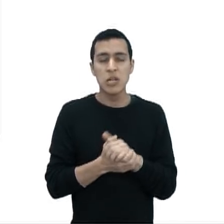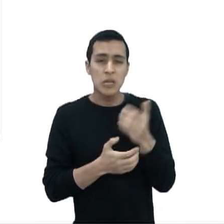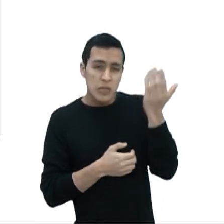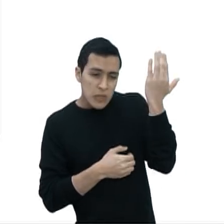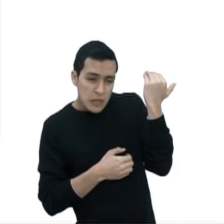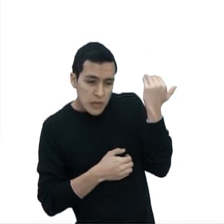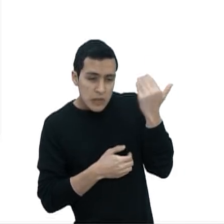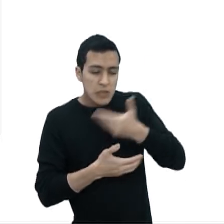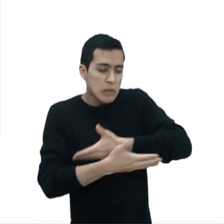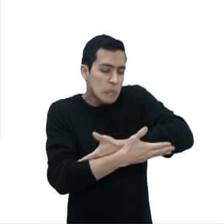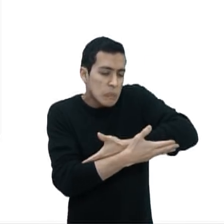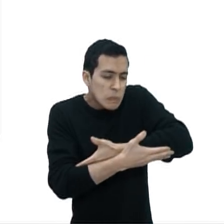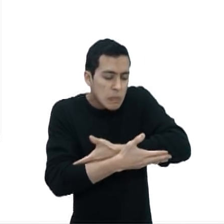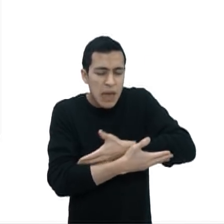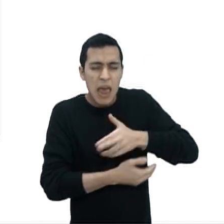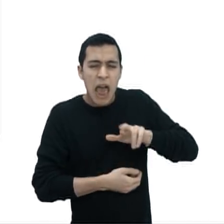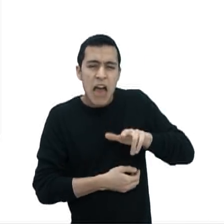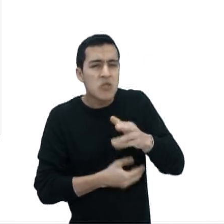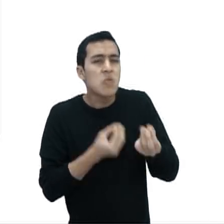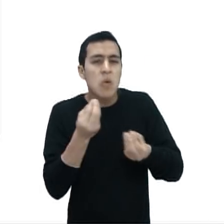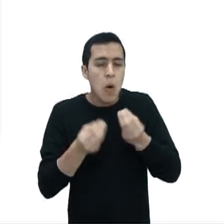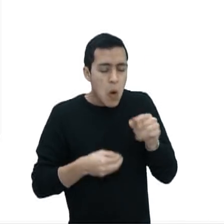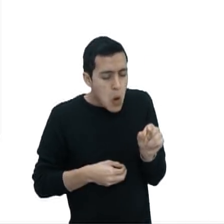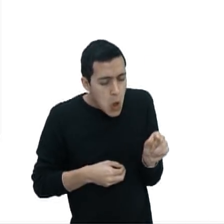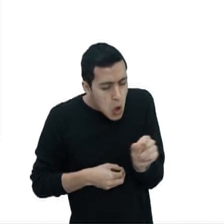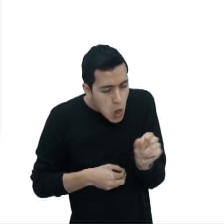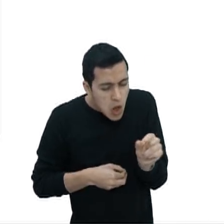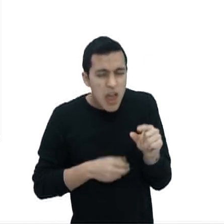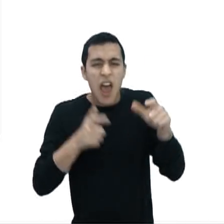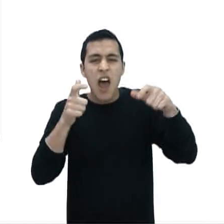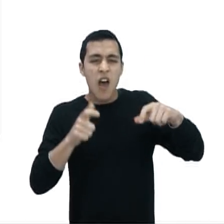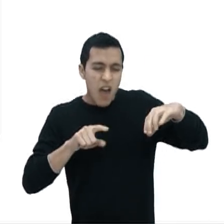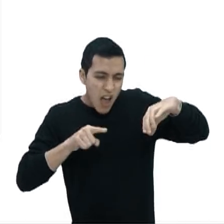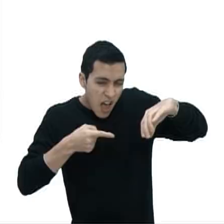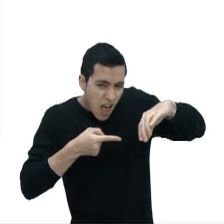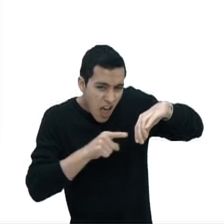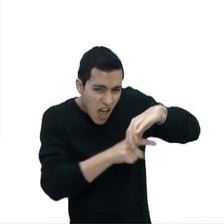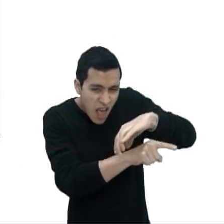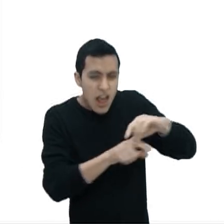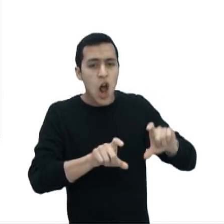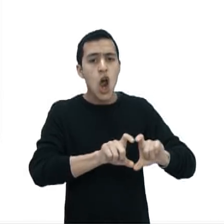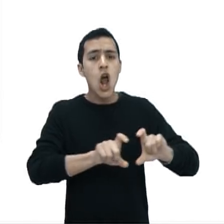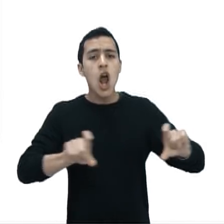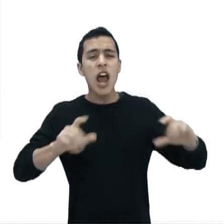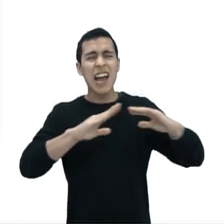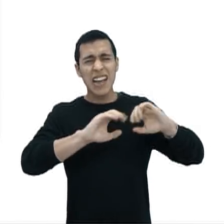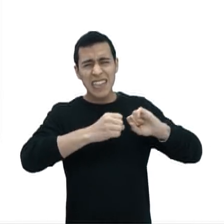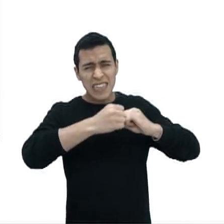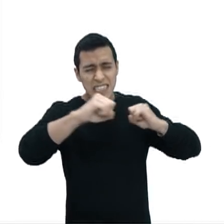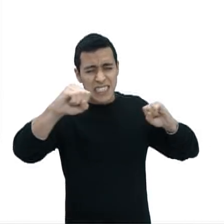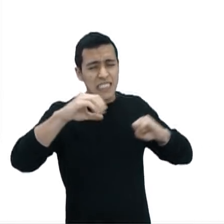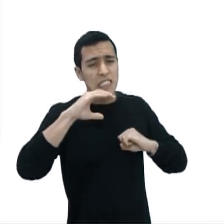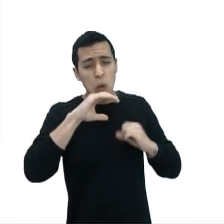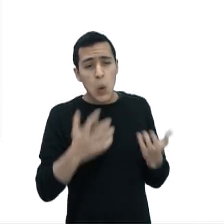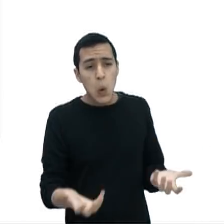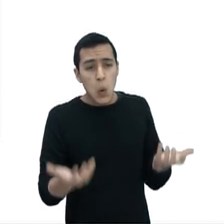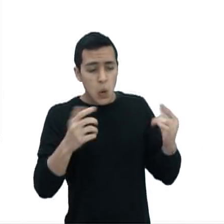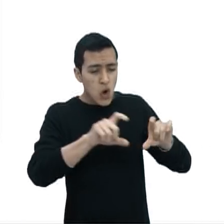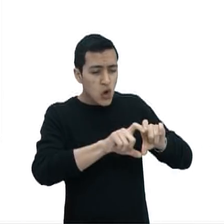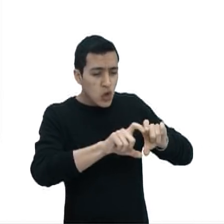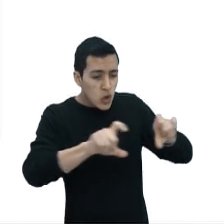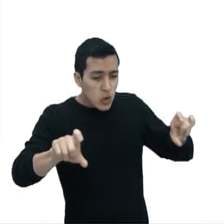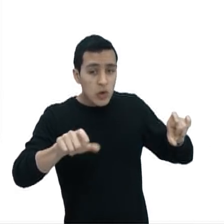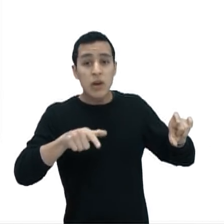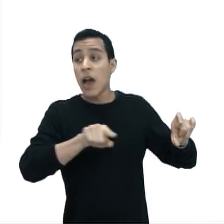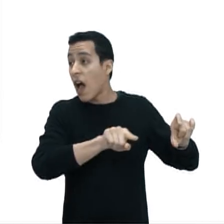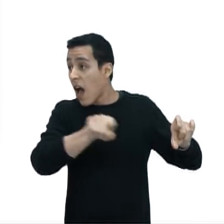vez uma bebê ratinho e sua mãe que moravam em um buraco no rodapé de uma casa grande e quente com muito